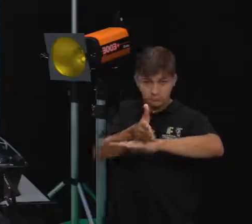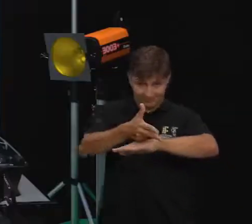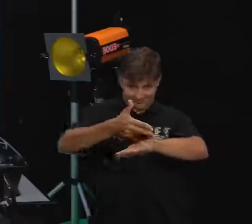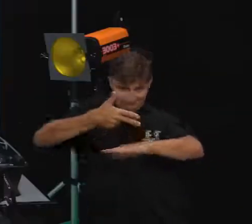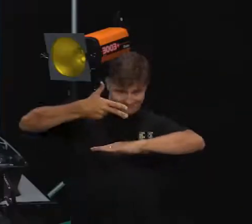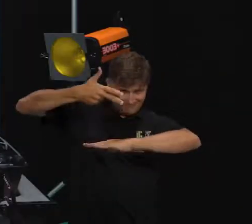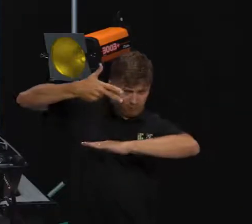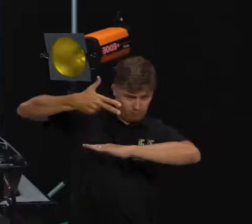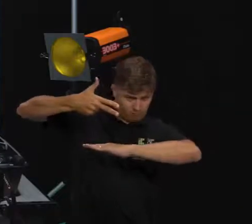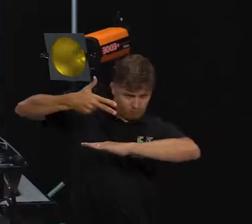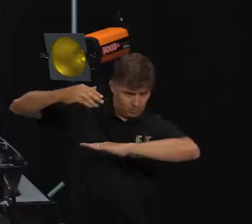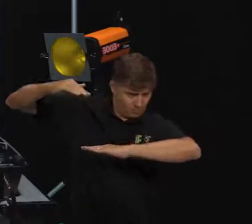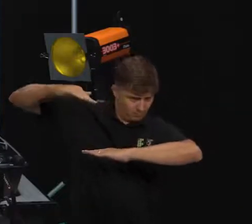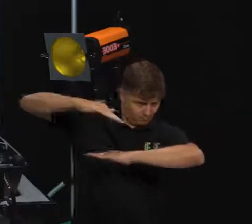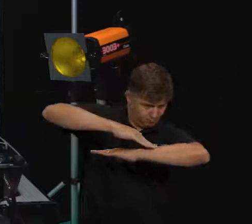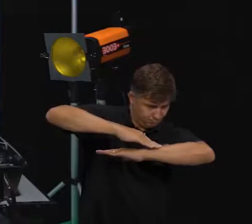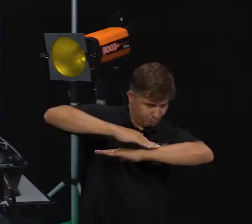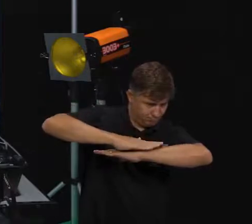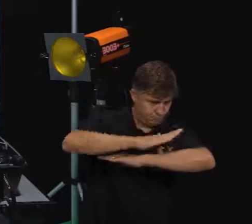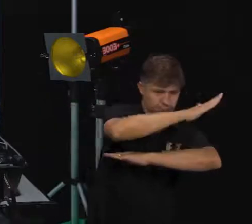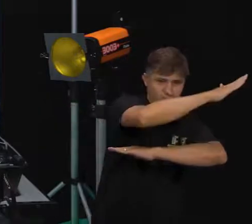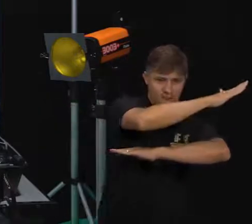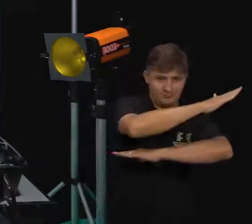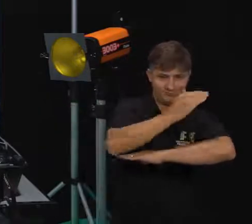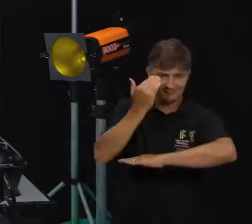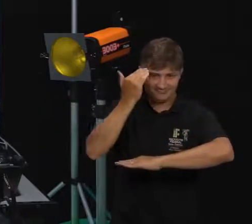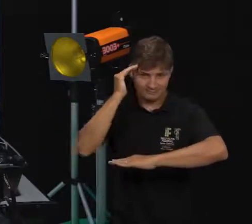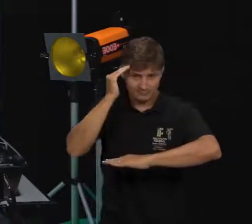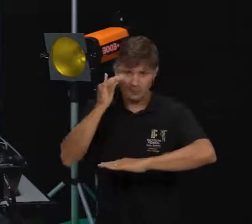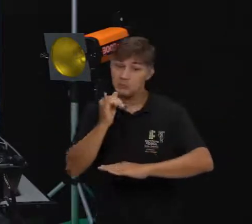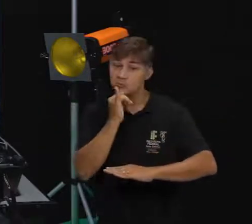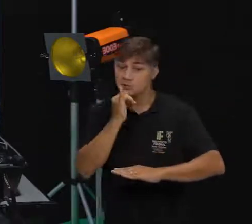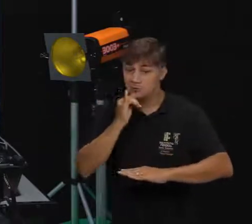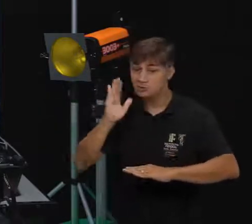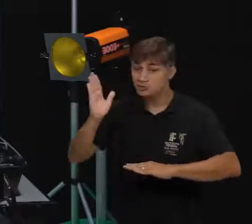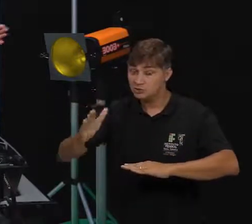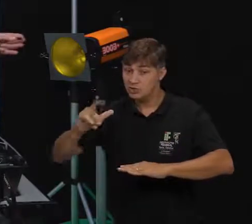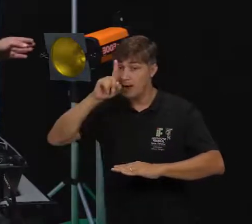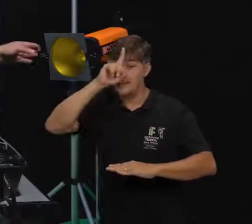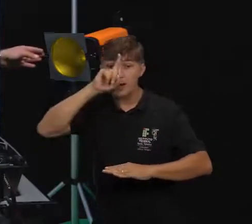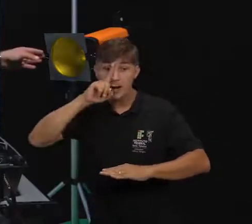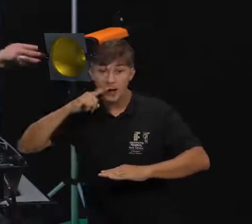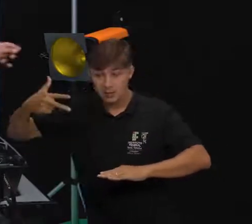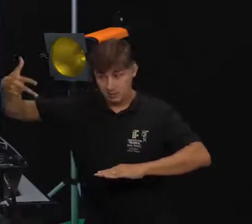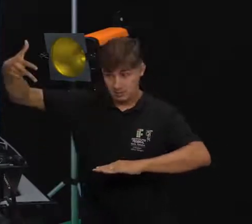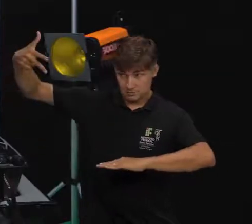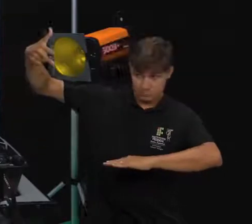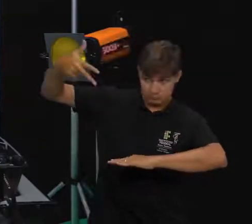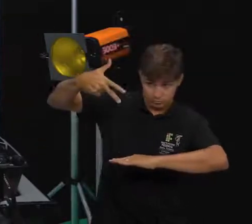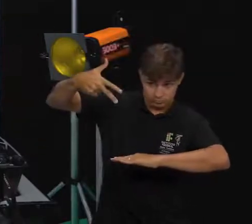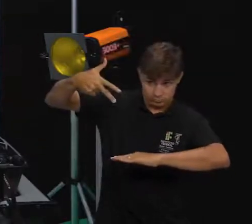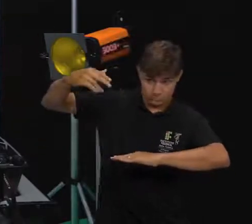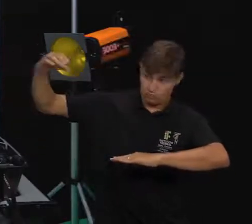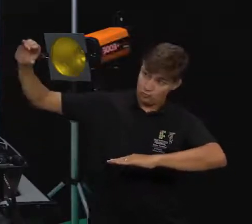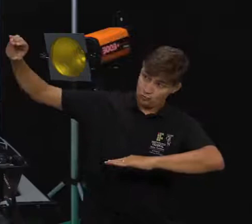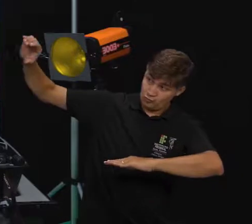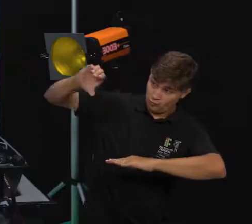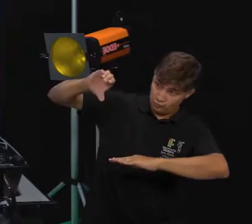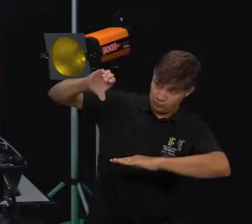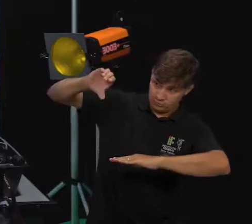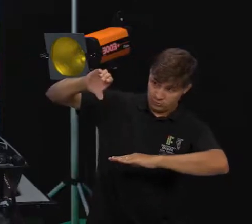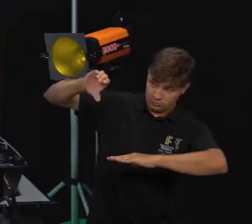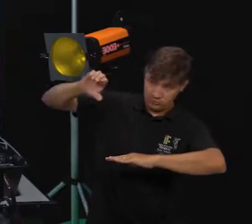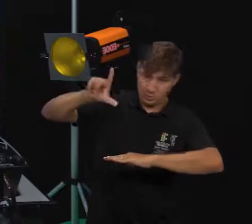a câmera está pegando, vai espelhar na lâmina d'água. Então, por exemplo, eu coloquei gelatina amarela, vou jogar para o